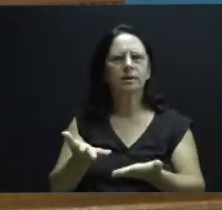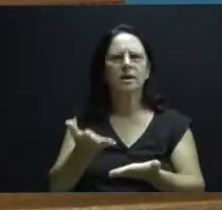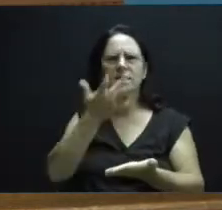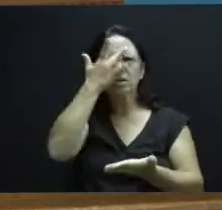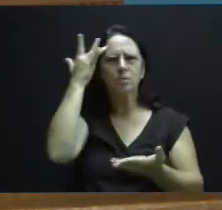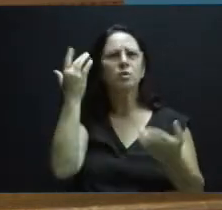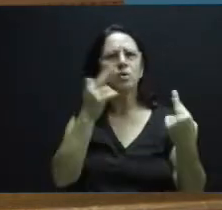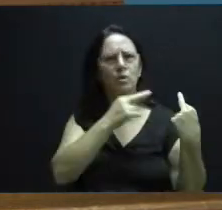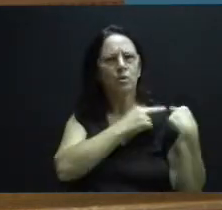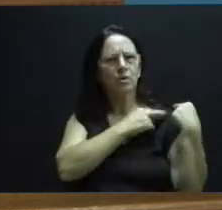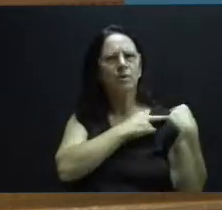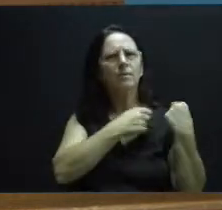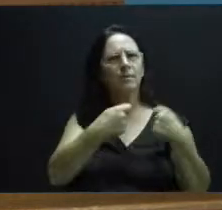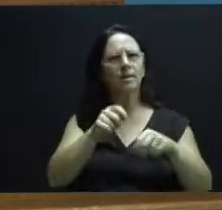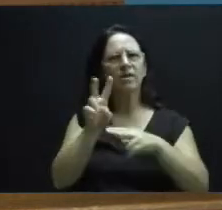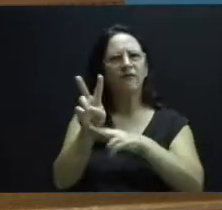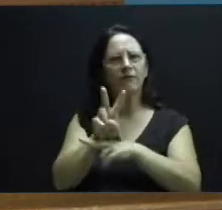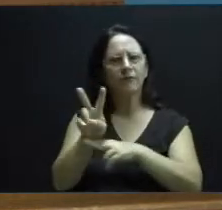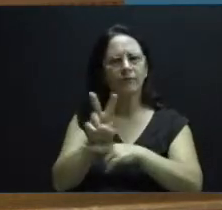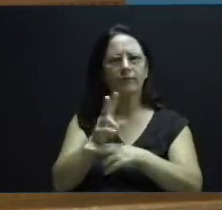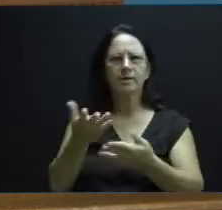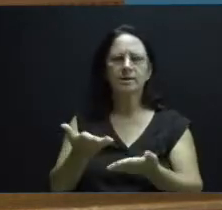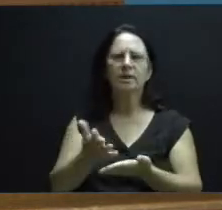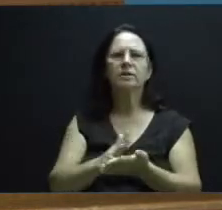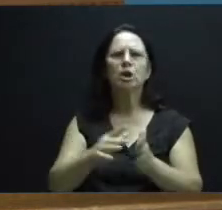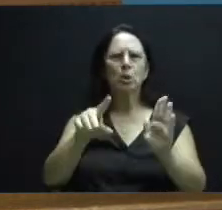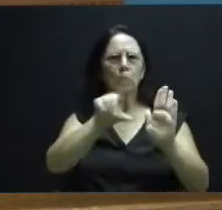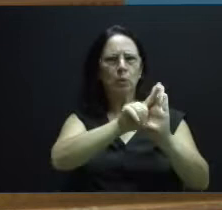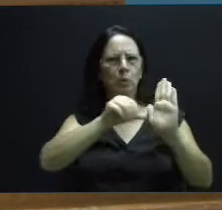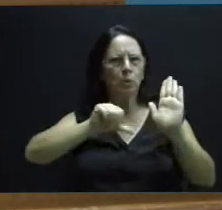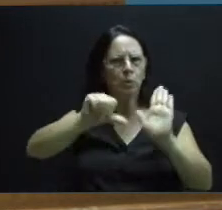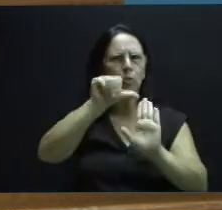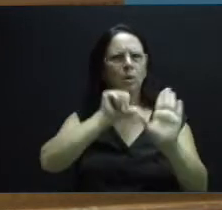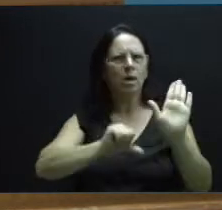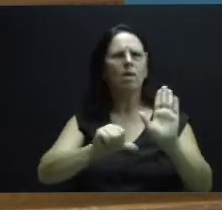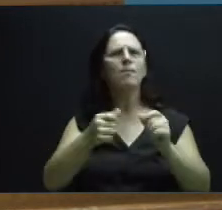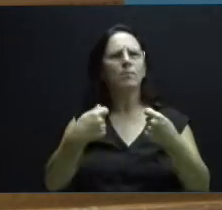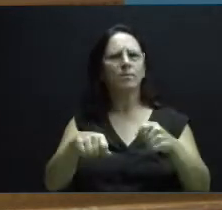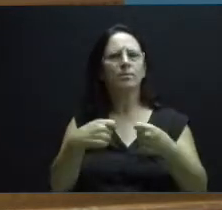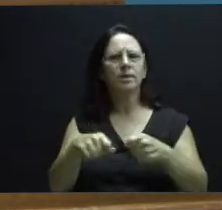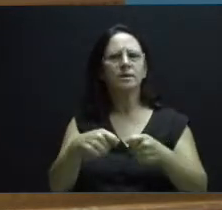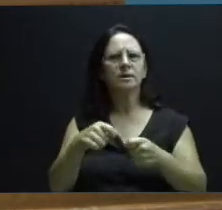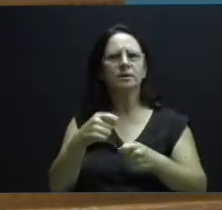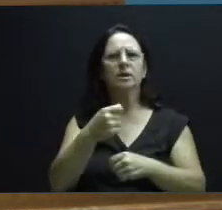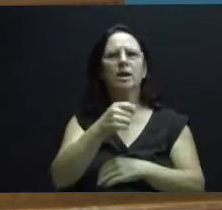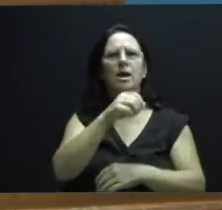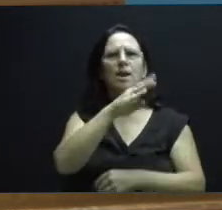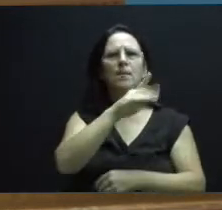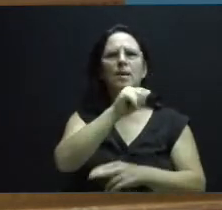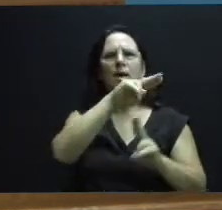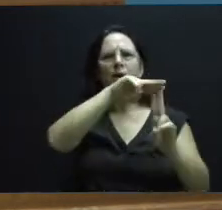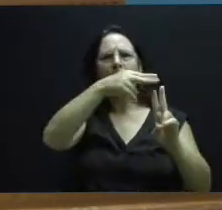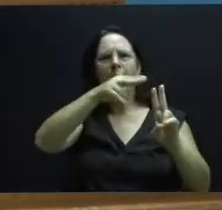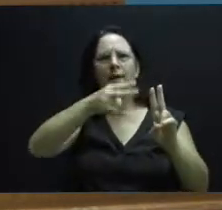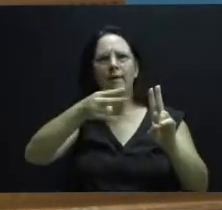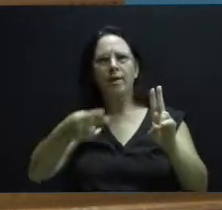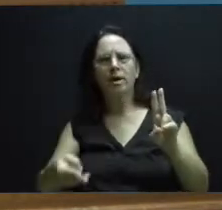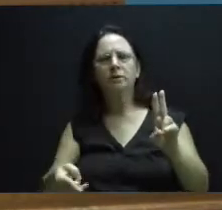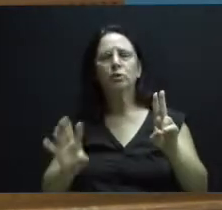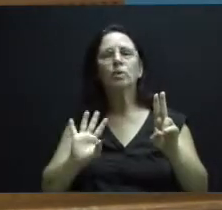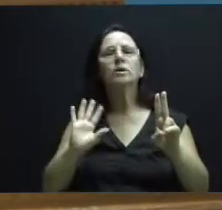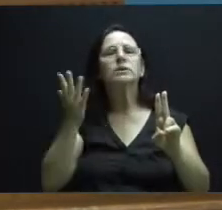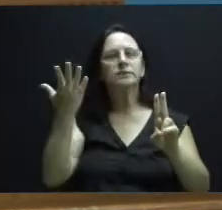são responsáveis na fiscalização na atualização de leis ou seja um acompanhamento daquela barragem que causou todo esse